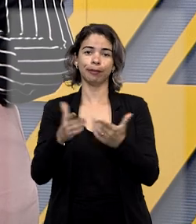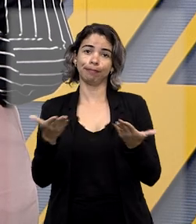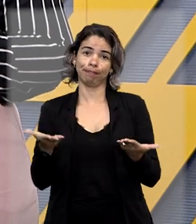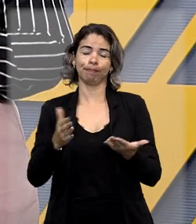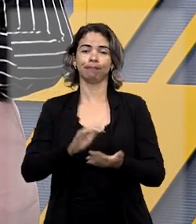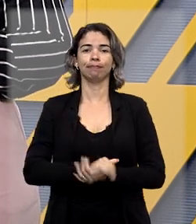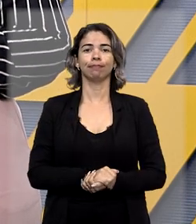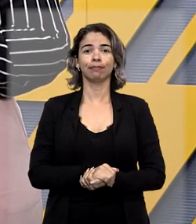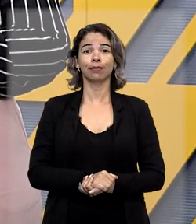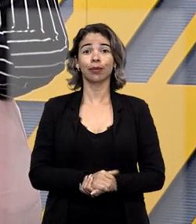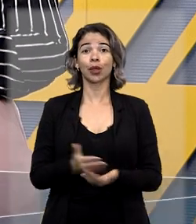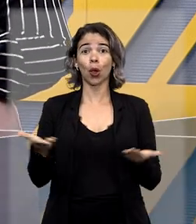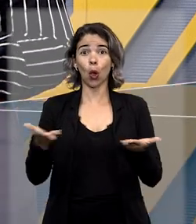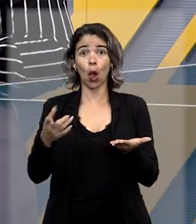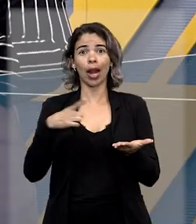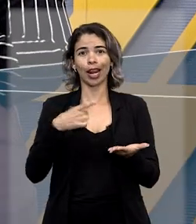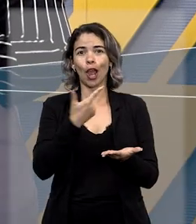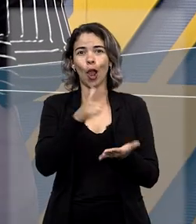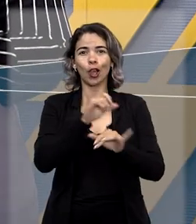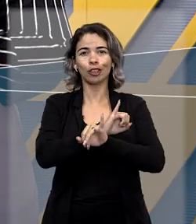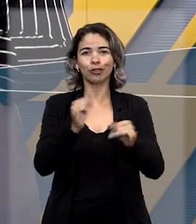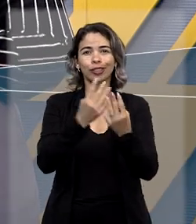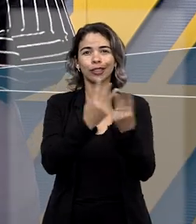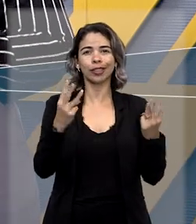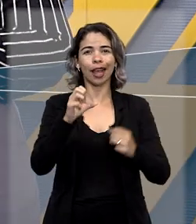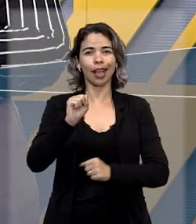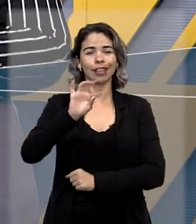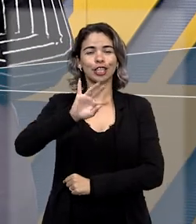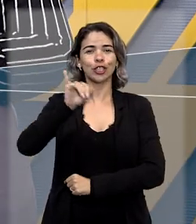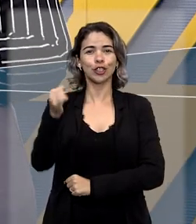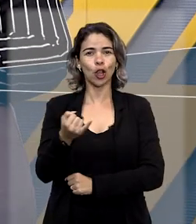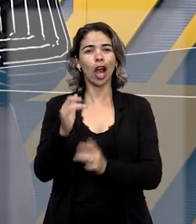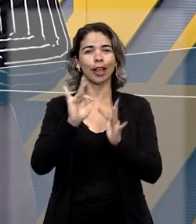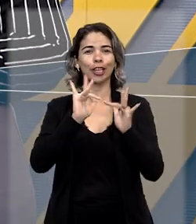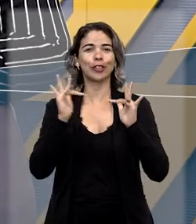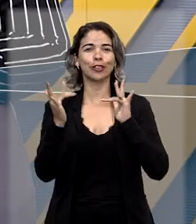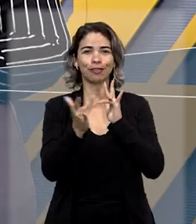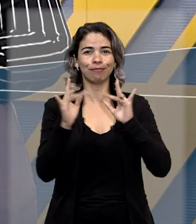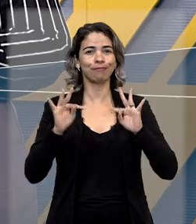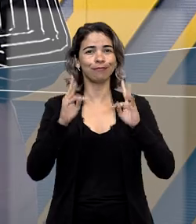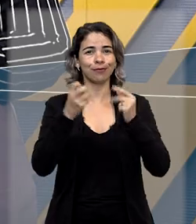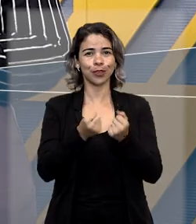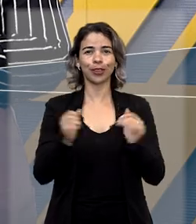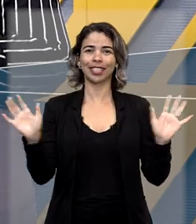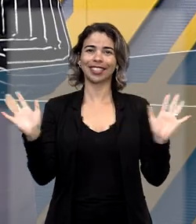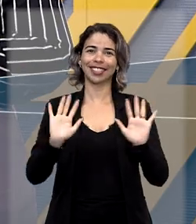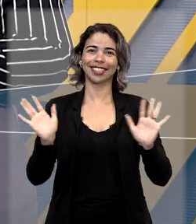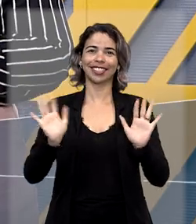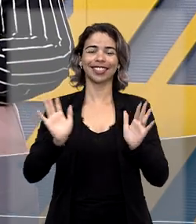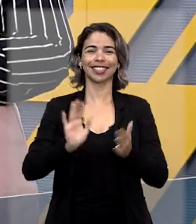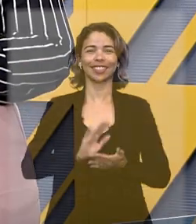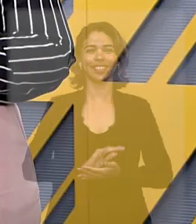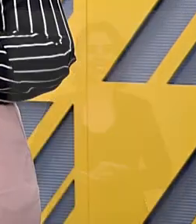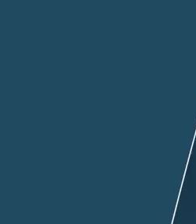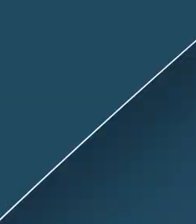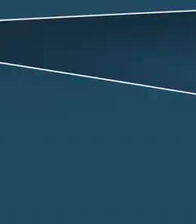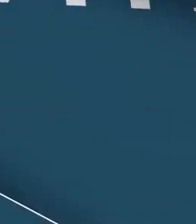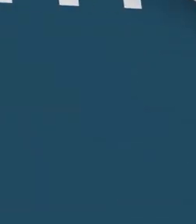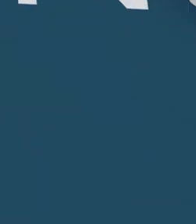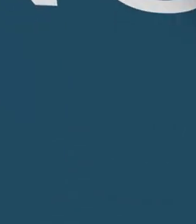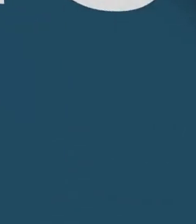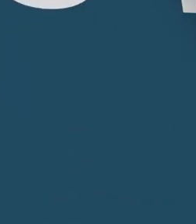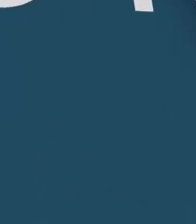irregularidade. Você confere outras notícias no site do STJ e nas nossas redes sociais. Até a próxima!